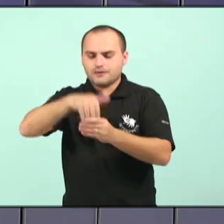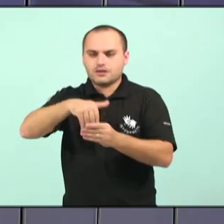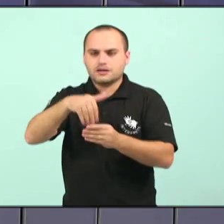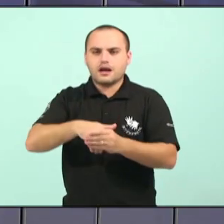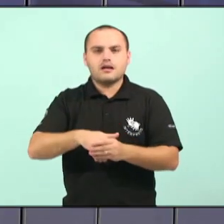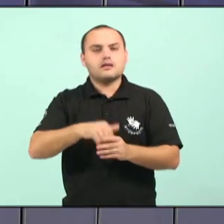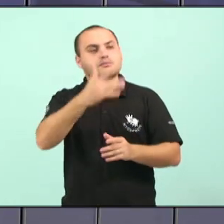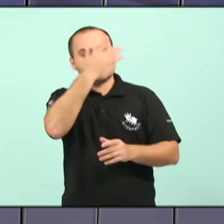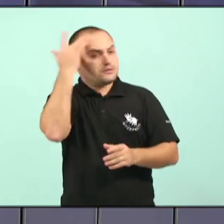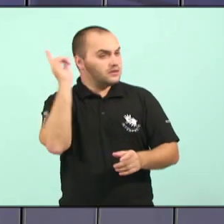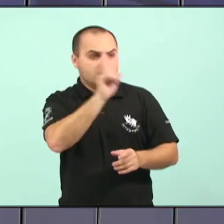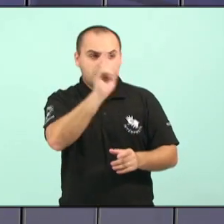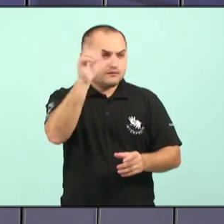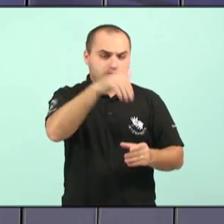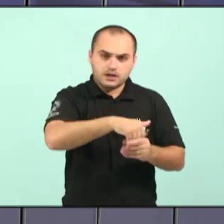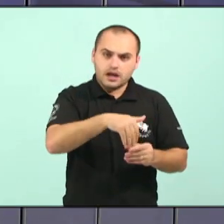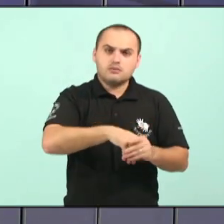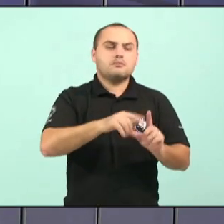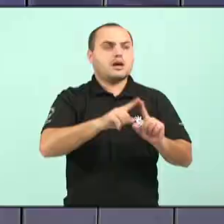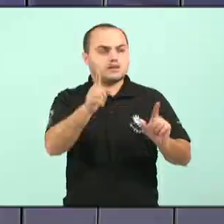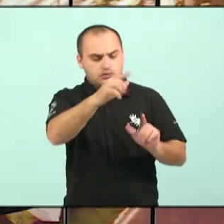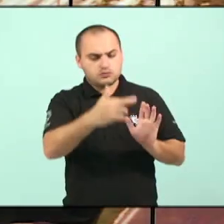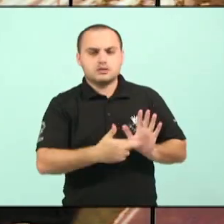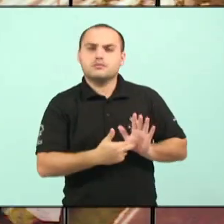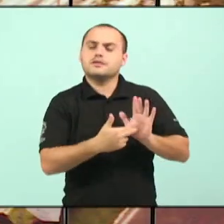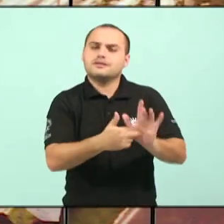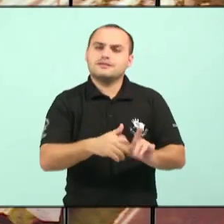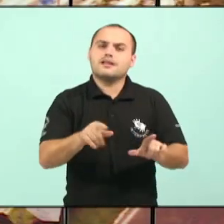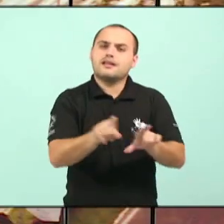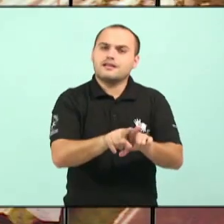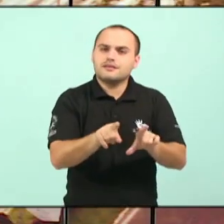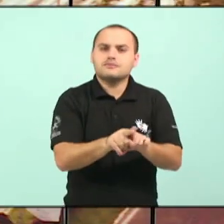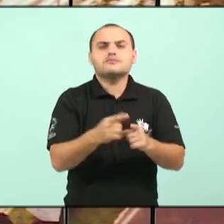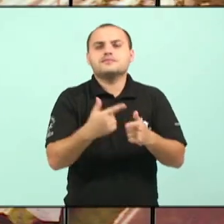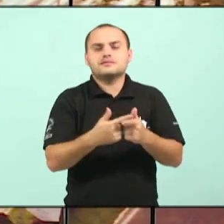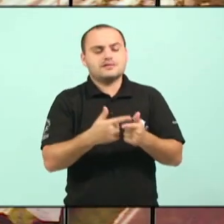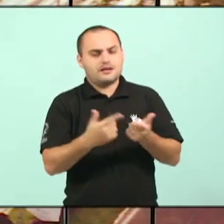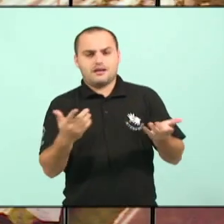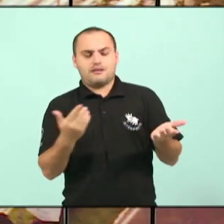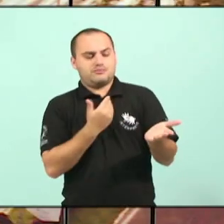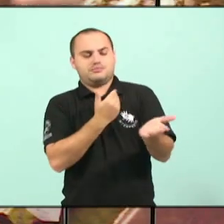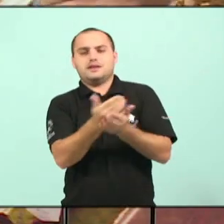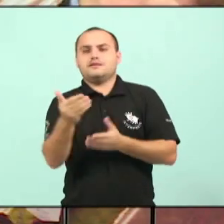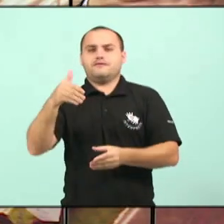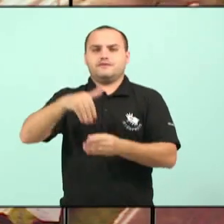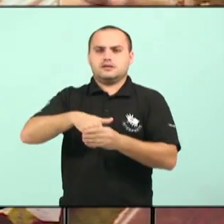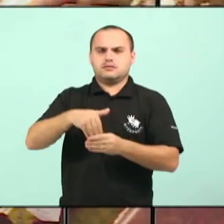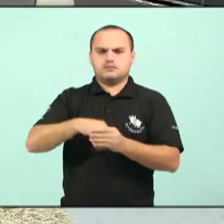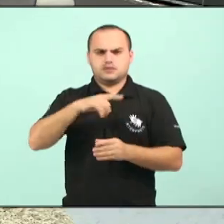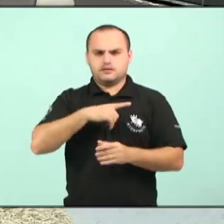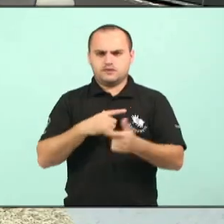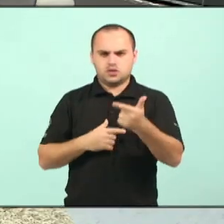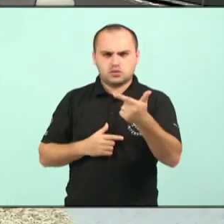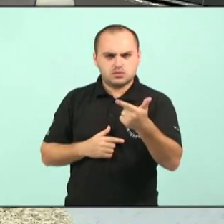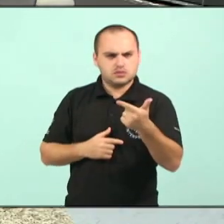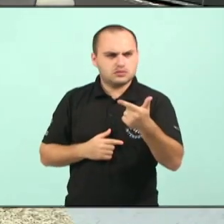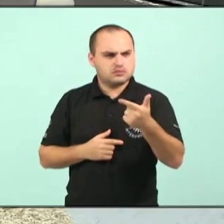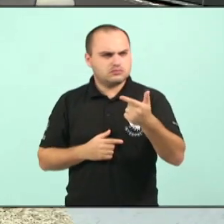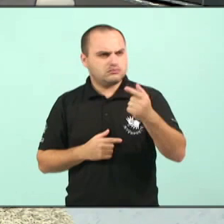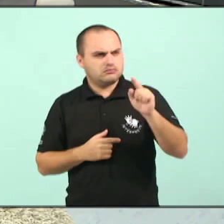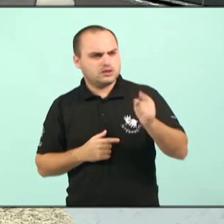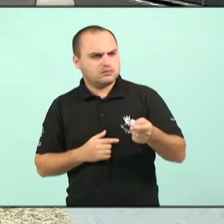no senhor, mas que o senhor os representa, porque a partir do momento da eleição o senhor teve 2, 3 mil votos, não sei quantos mil